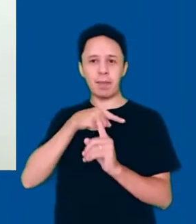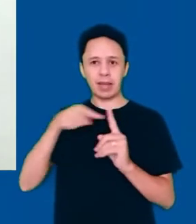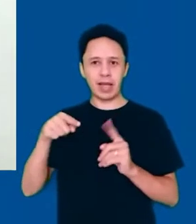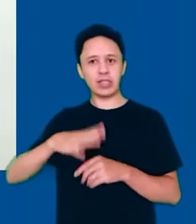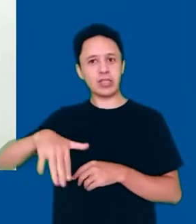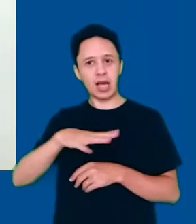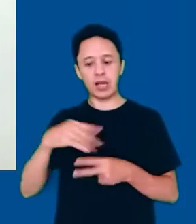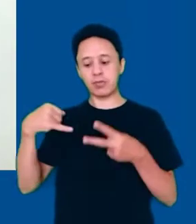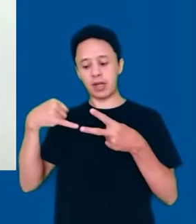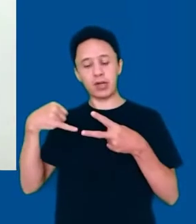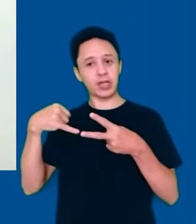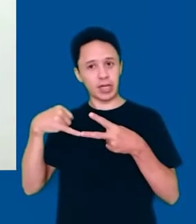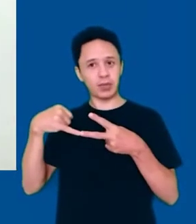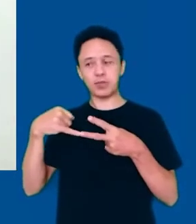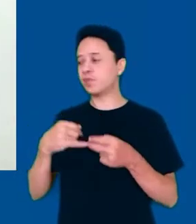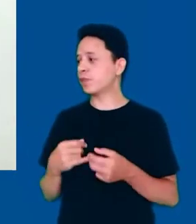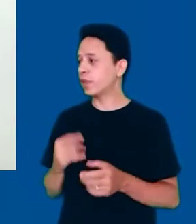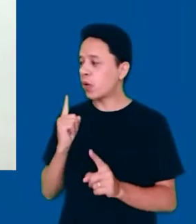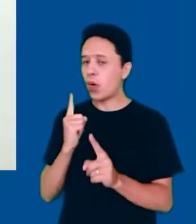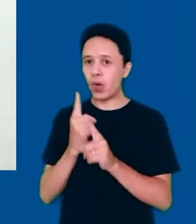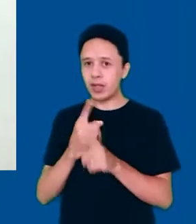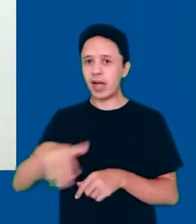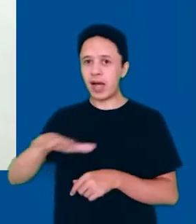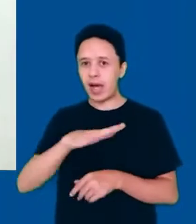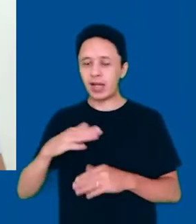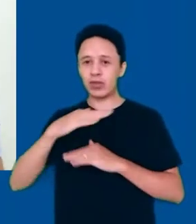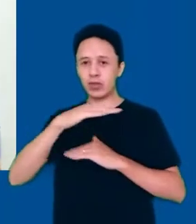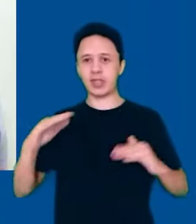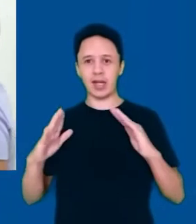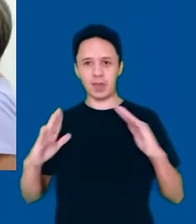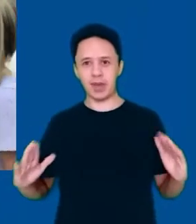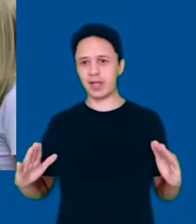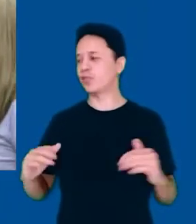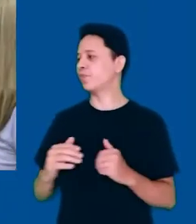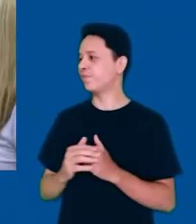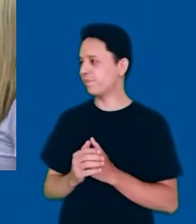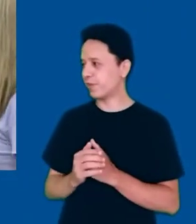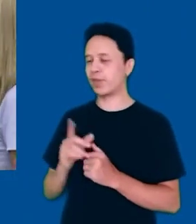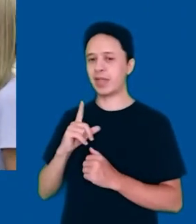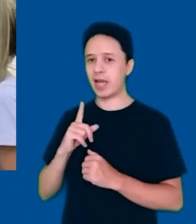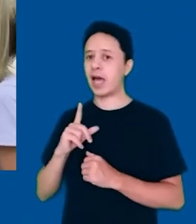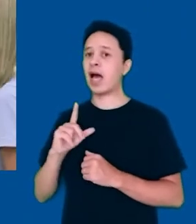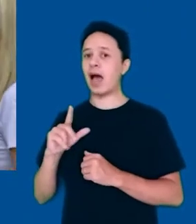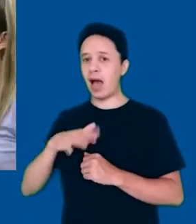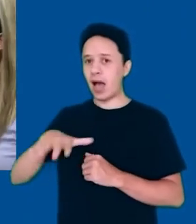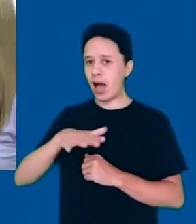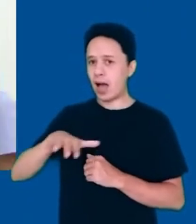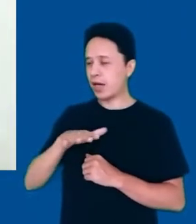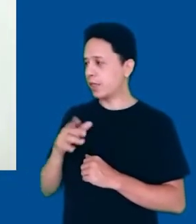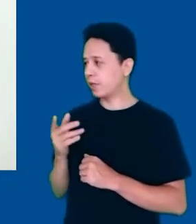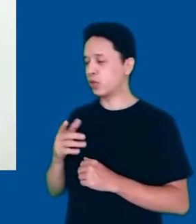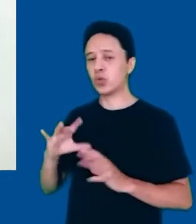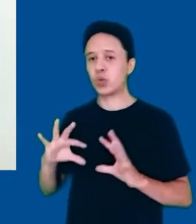de um paralelogramo. Então, dessa forma, para eu encontrar a área do trapézio, eu vou pegar esta área que eu tenho aqui, que seria a